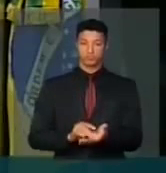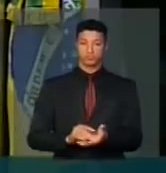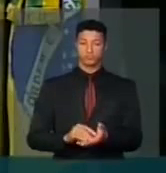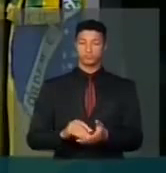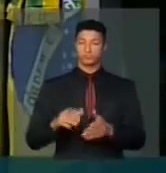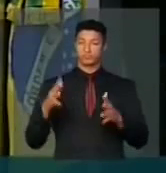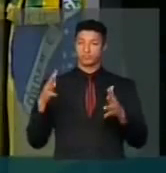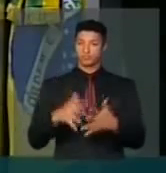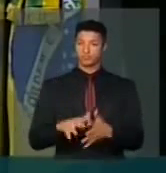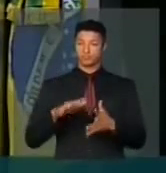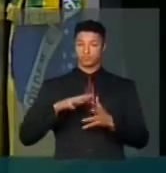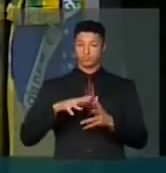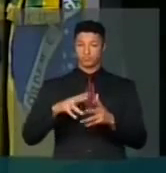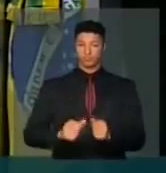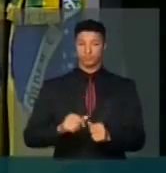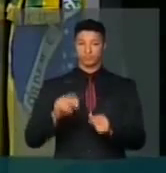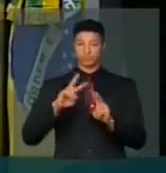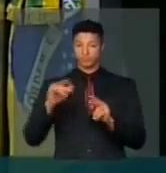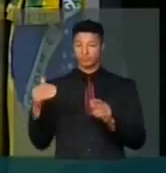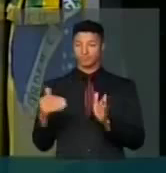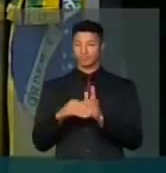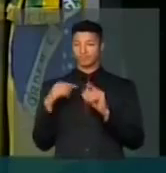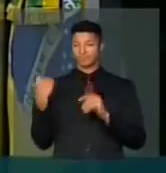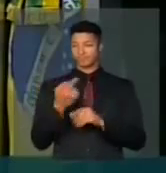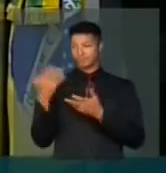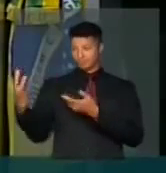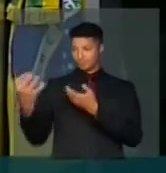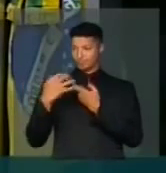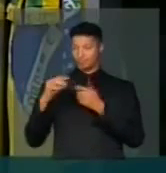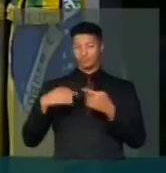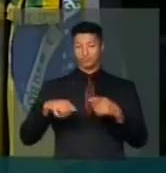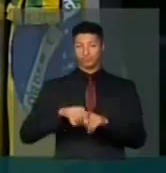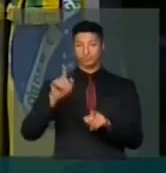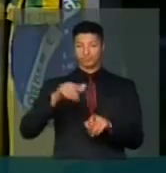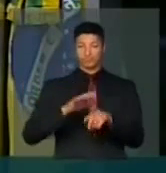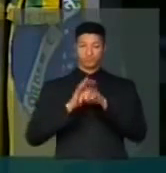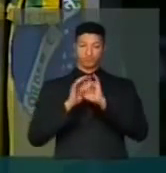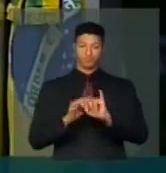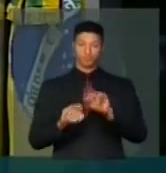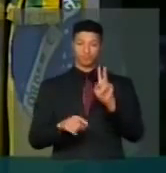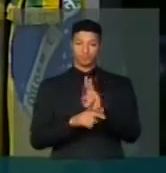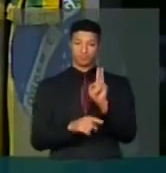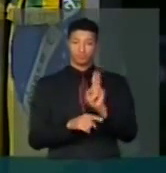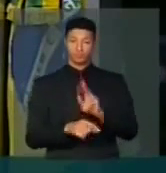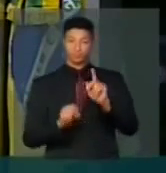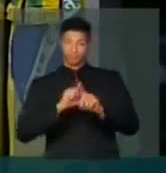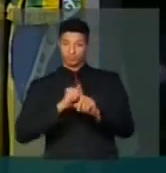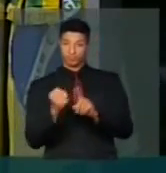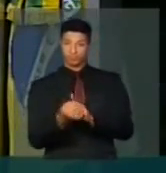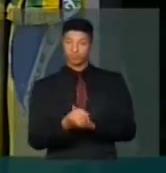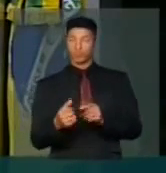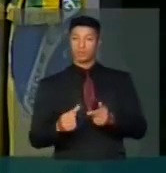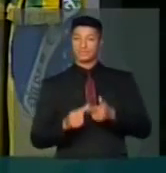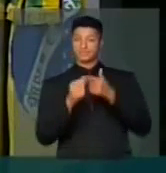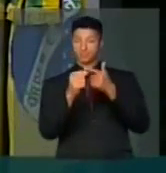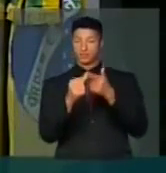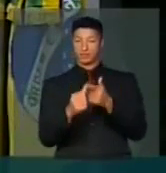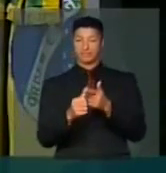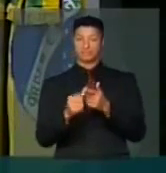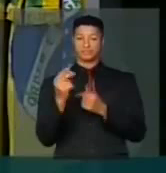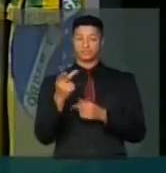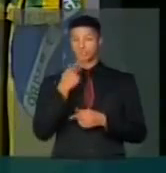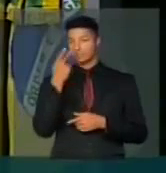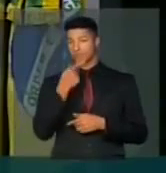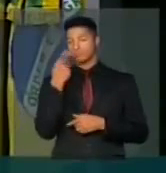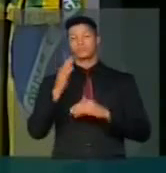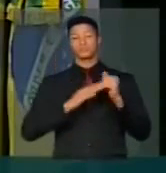os conflitos do mundo virão até nós. Portanto, essa é uma lei de defesa da sociedade em primeiro lugar, e